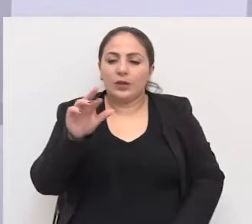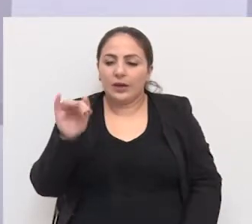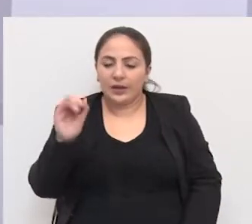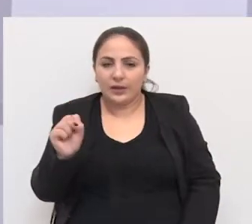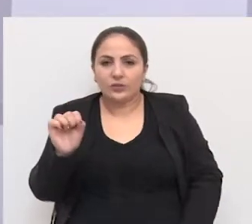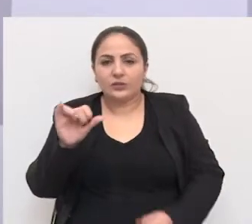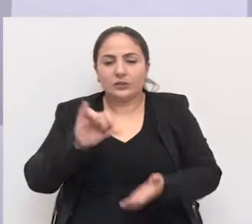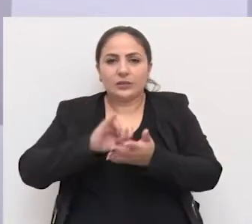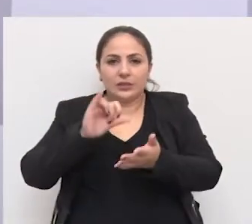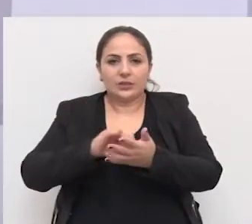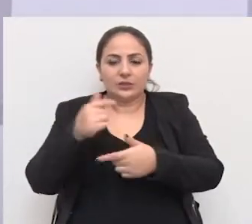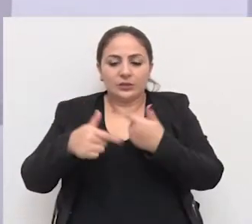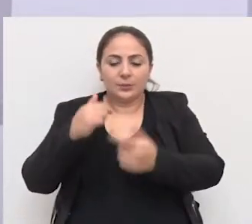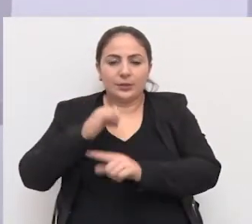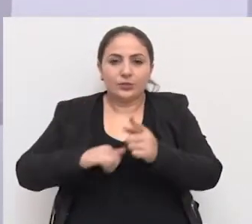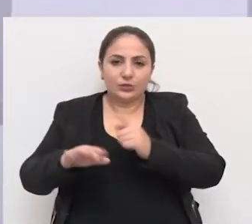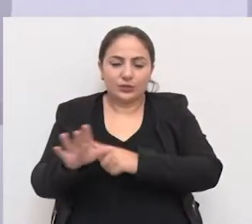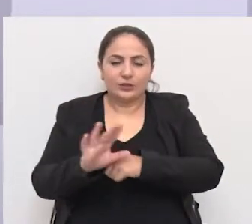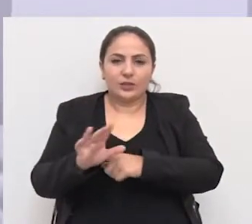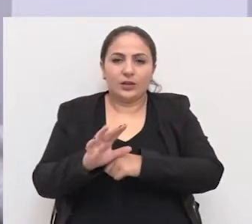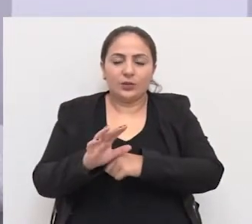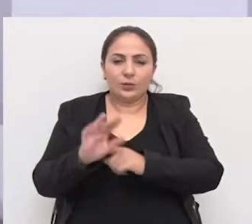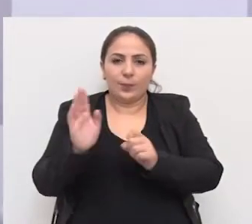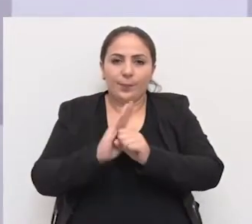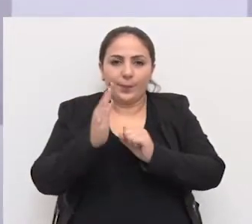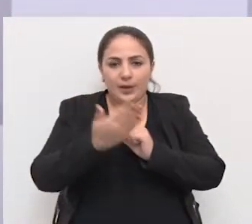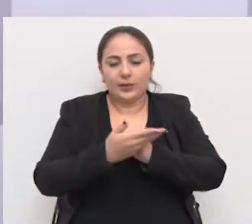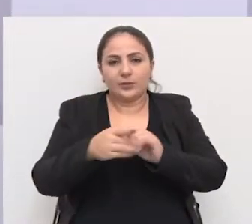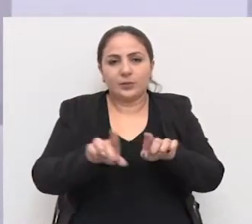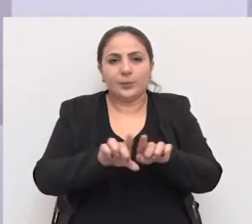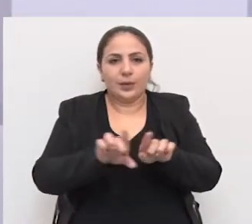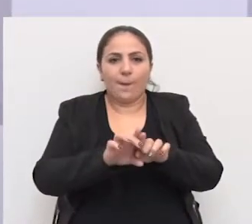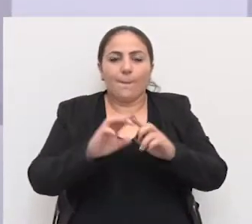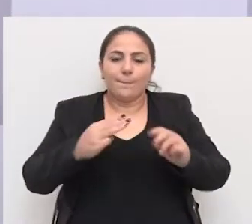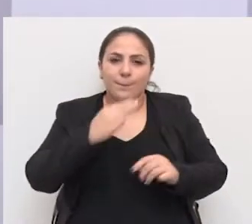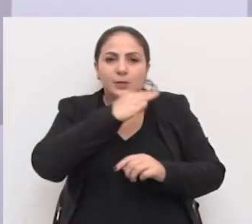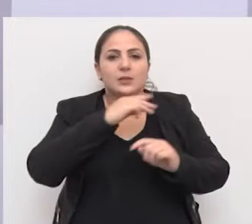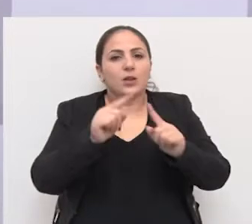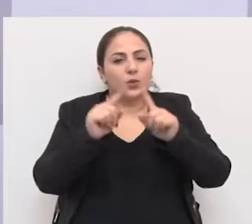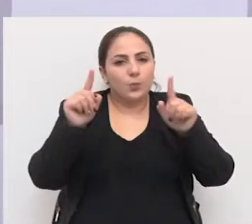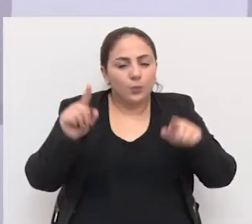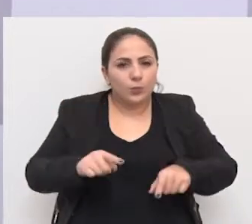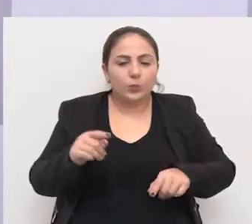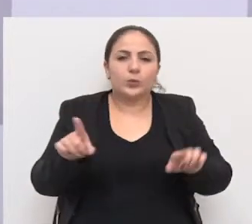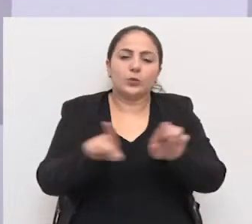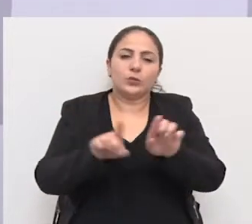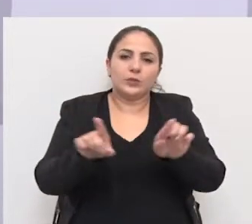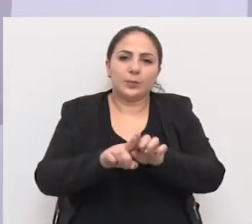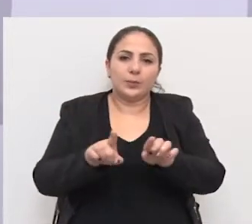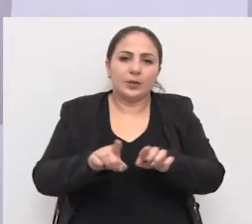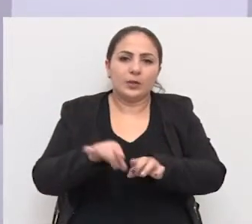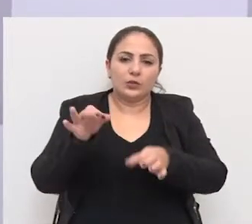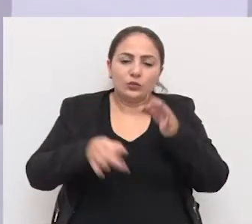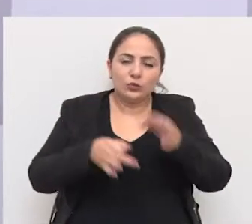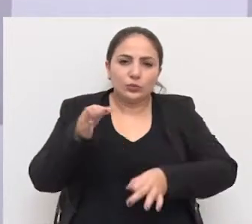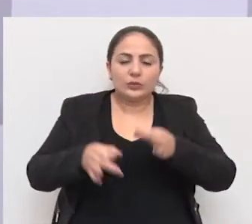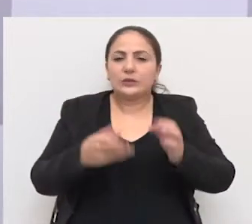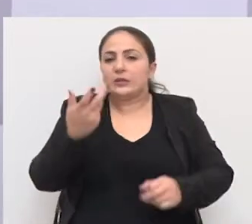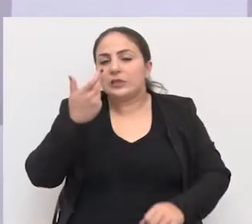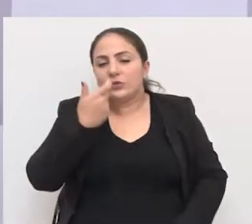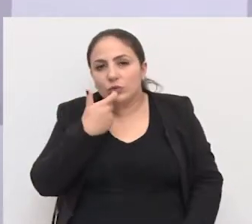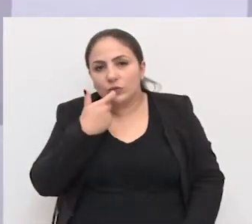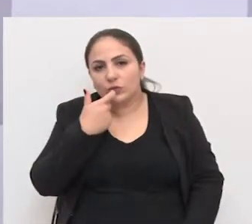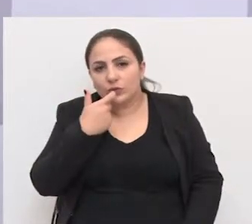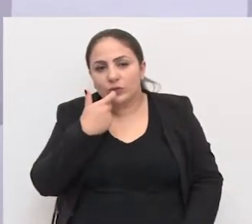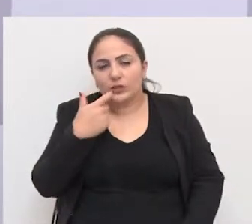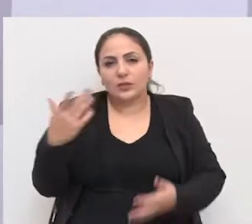CRAS, Centro de Referência de Assistência Social nas vilas, nos bairros, o Ministério Público, também o Juizado da Infância